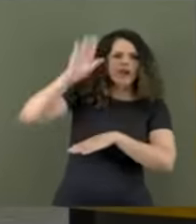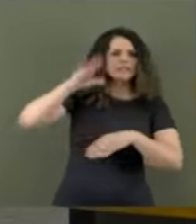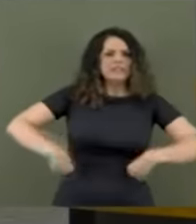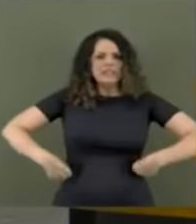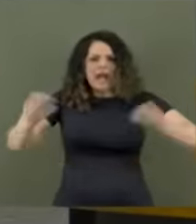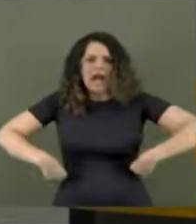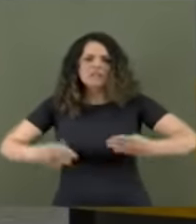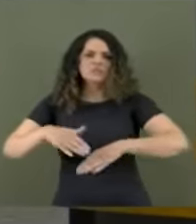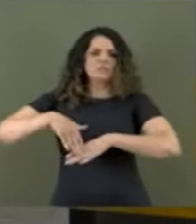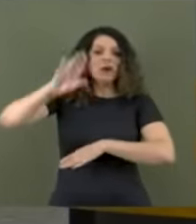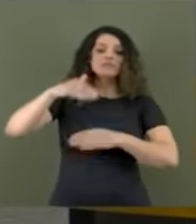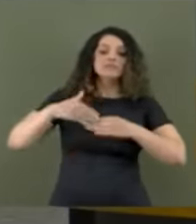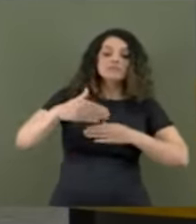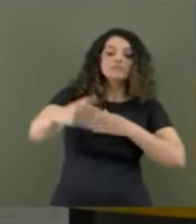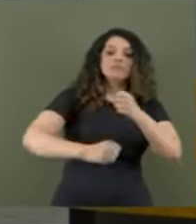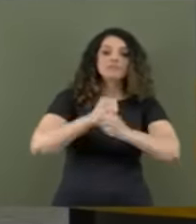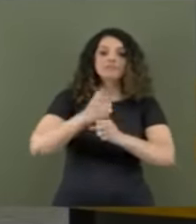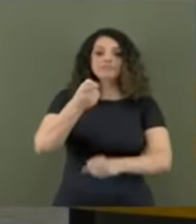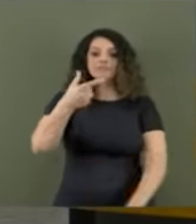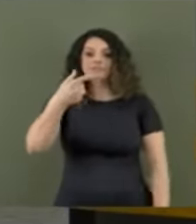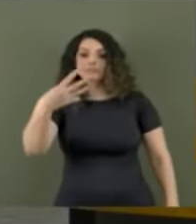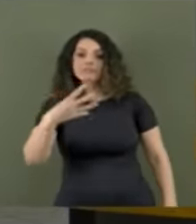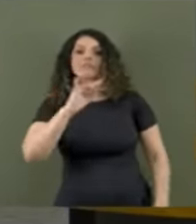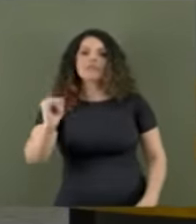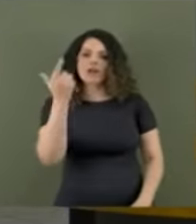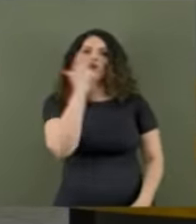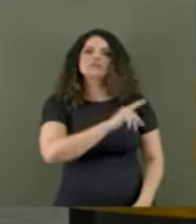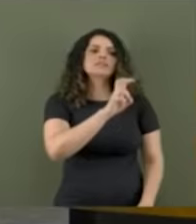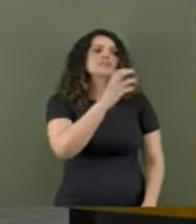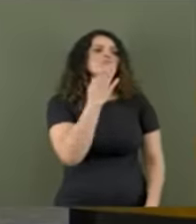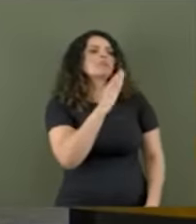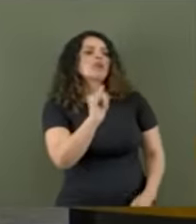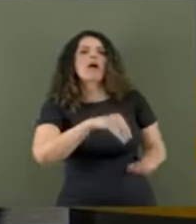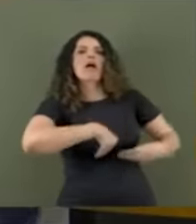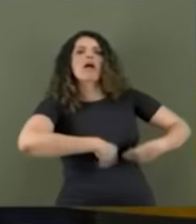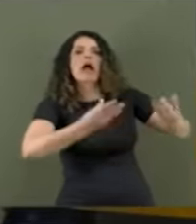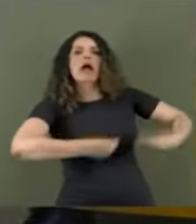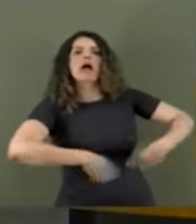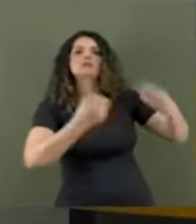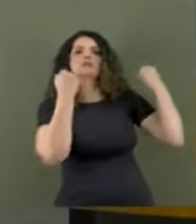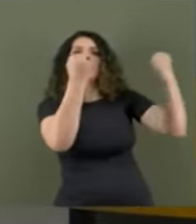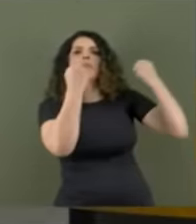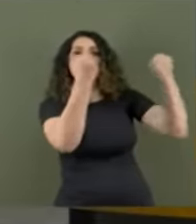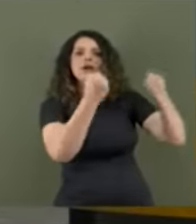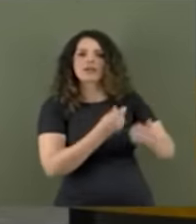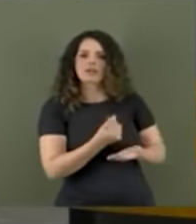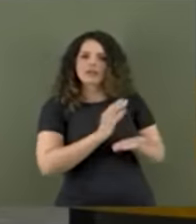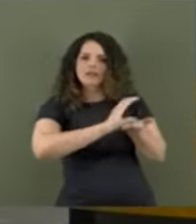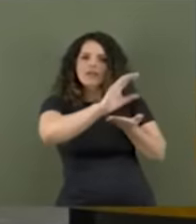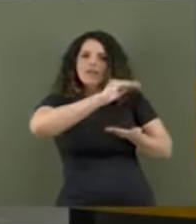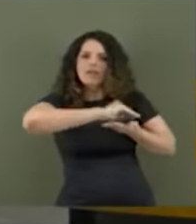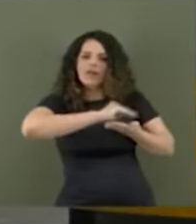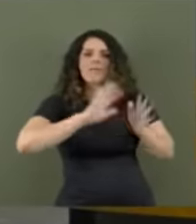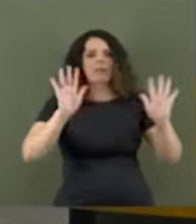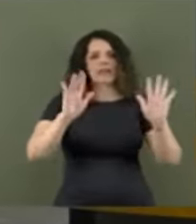vai ter dinheiro ano que vem para fazer R bilhões de reais em gasto em campanha eleitoral com o Fundão eleitoral